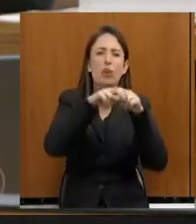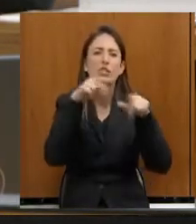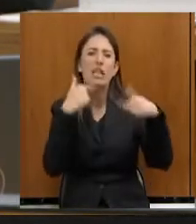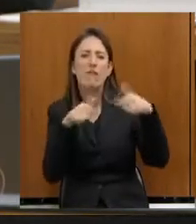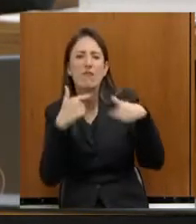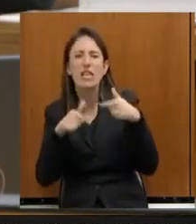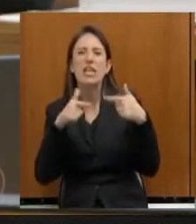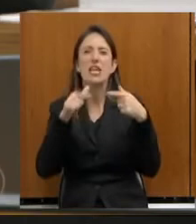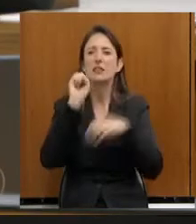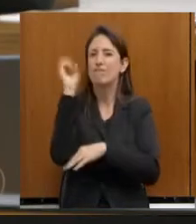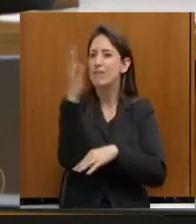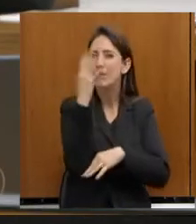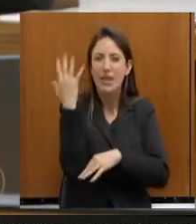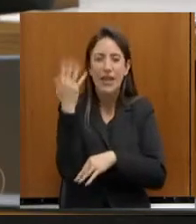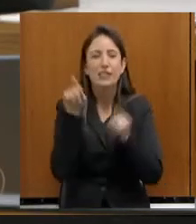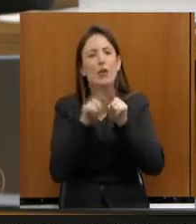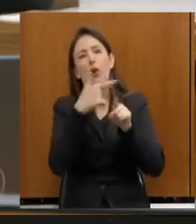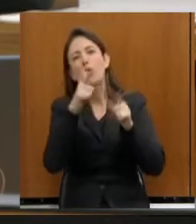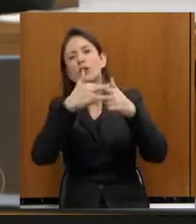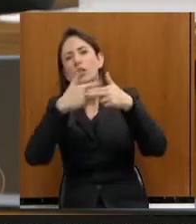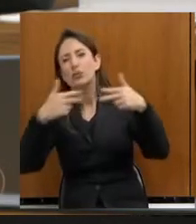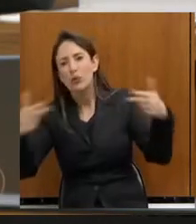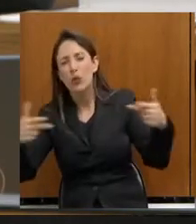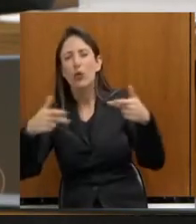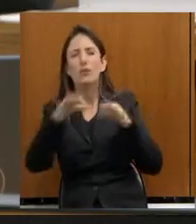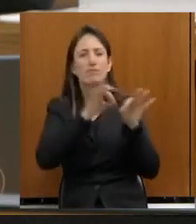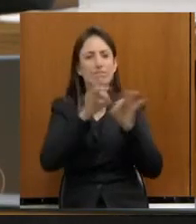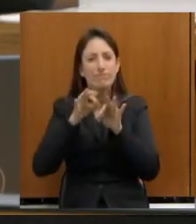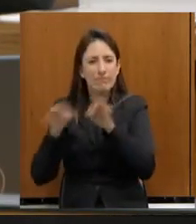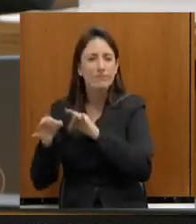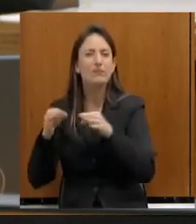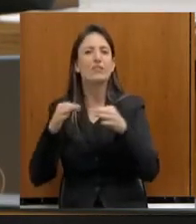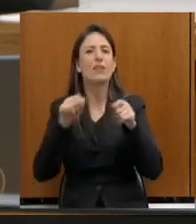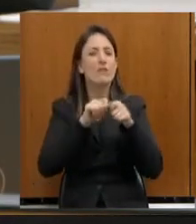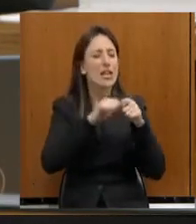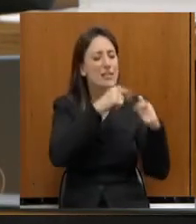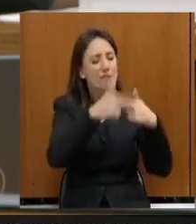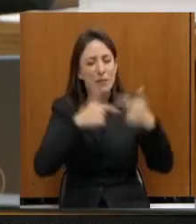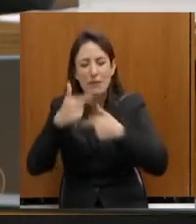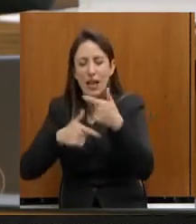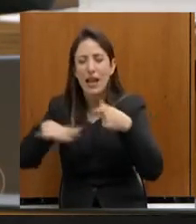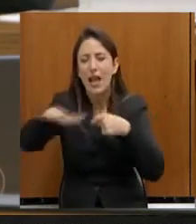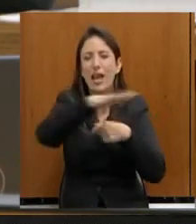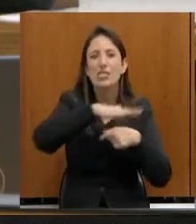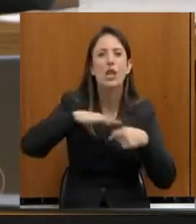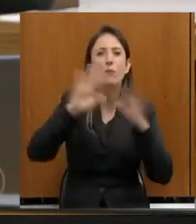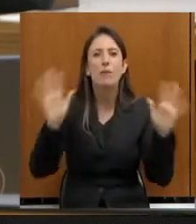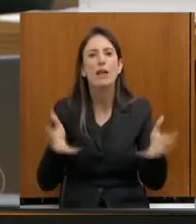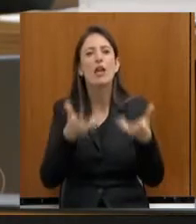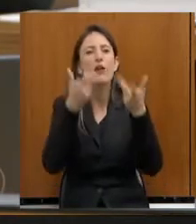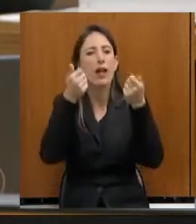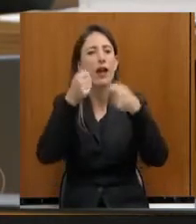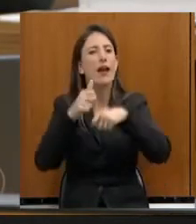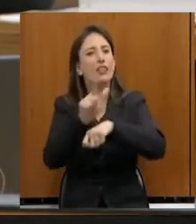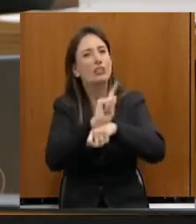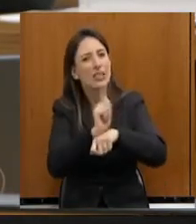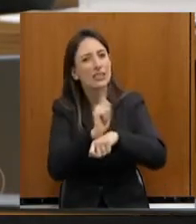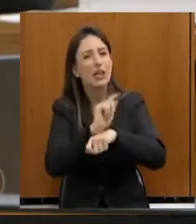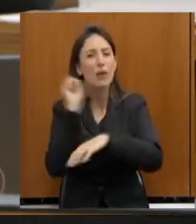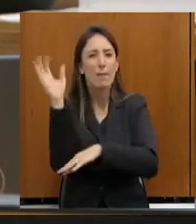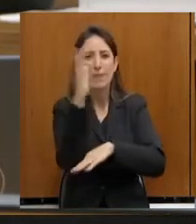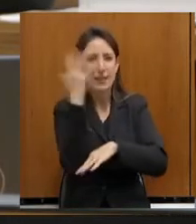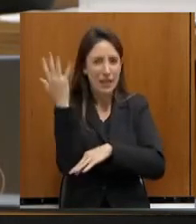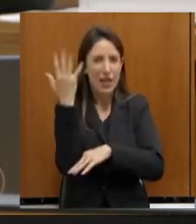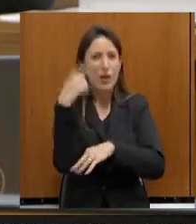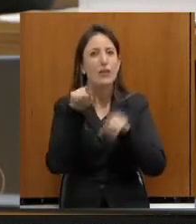ações que o município tem feito na região para aprimoramento da gestão ambiental Inclusive a própria Assunção